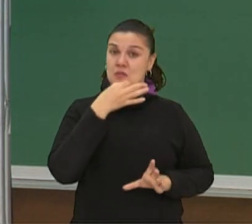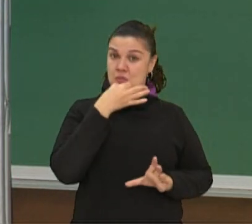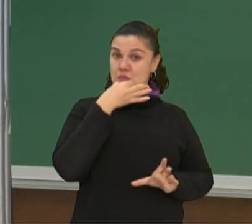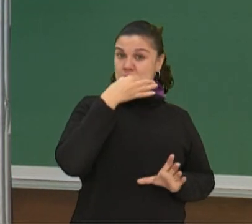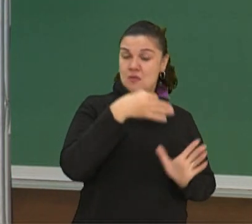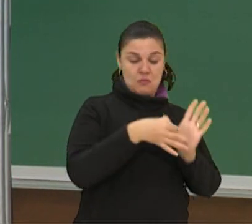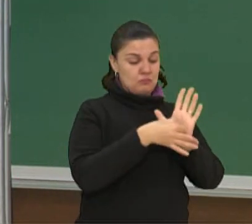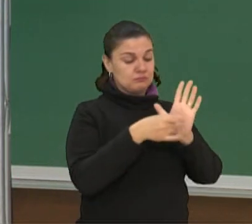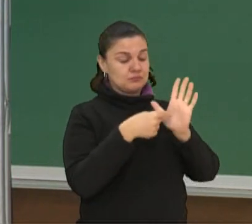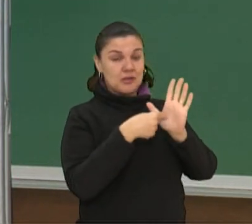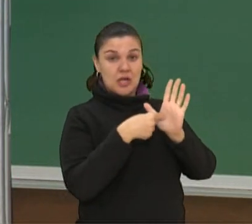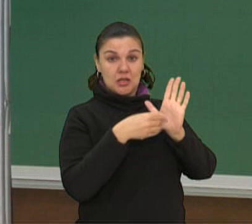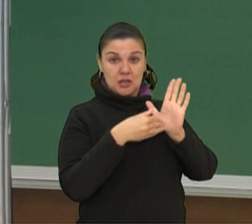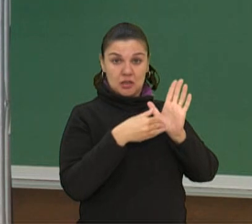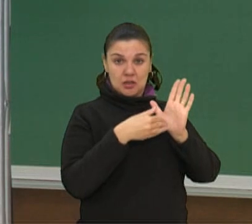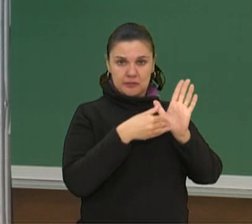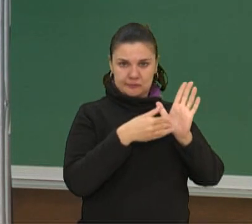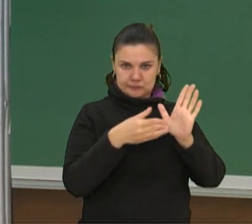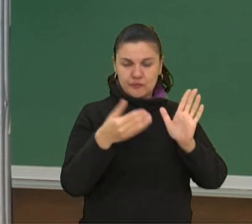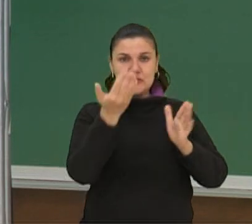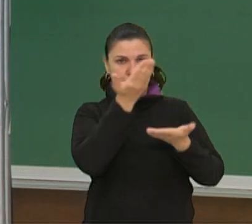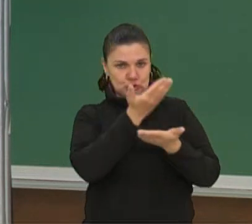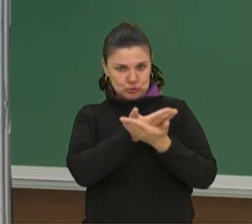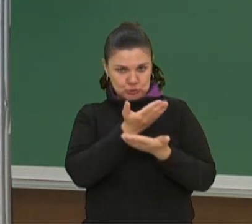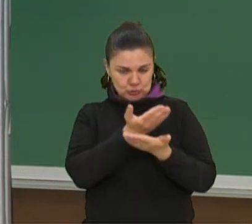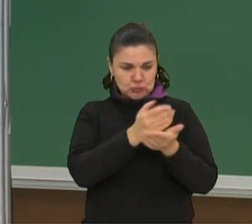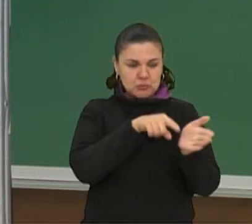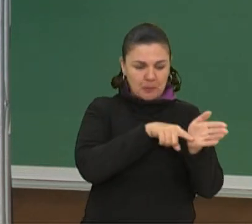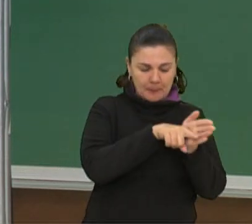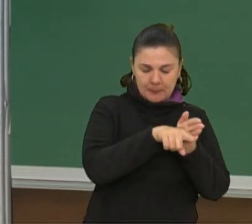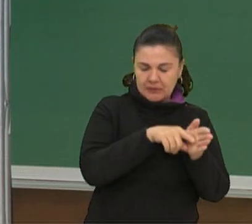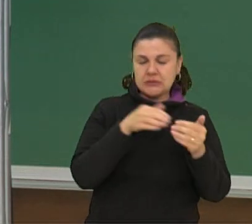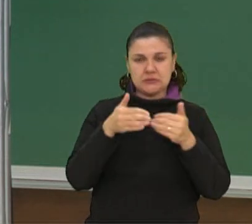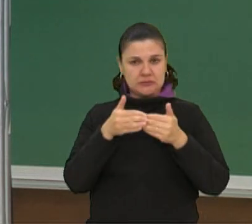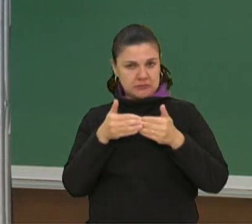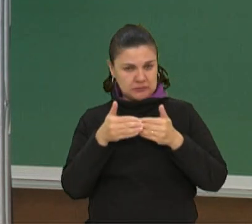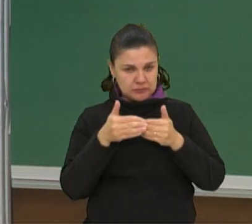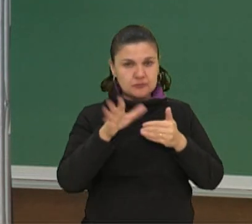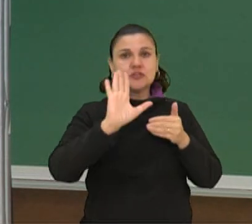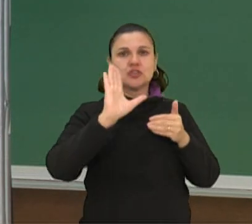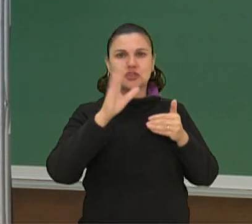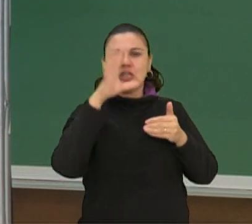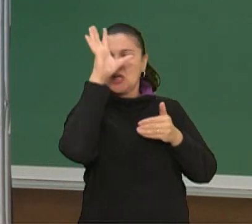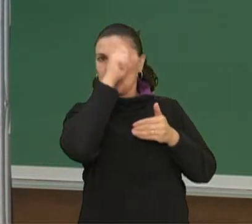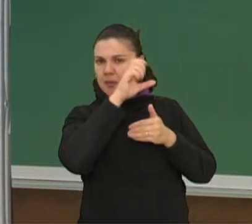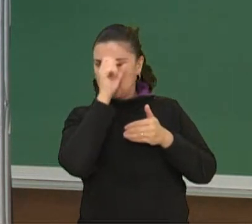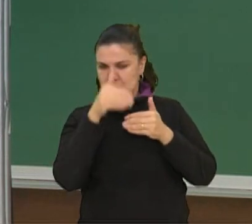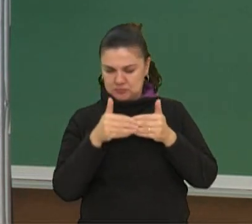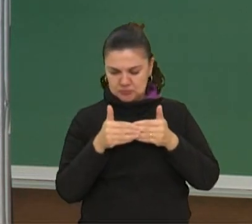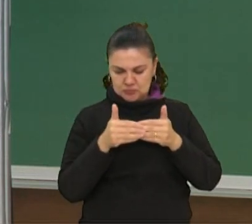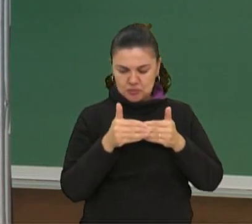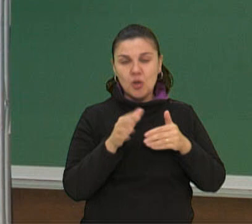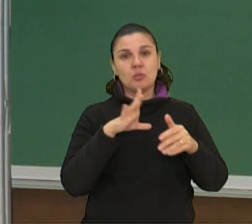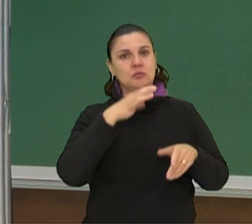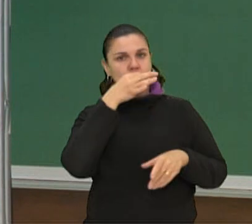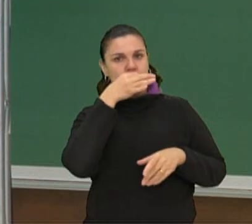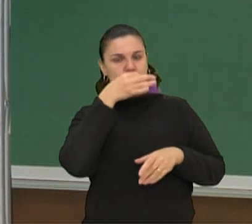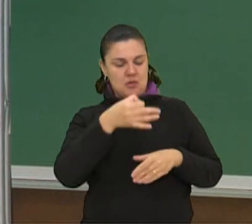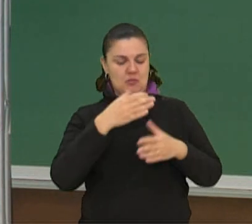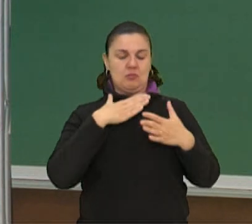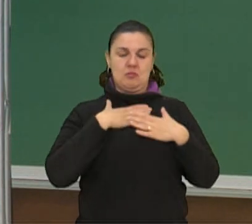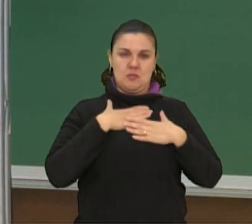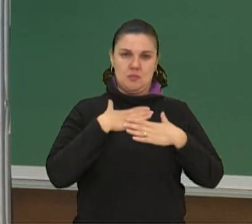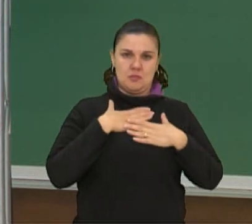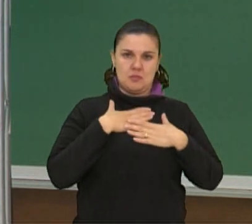opinião. Porque eu penso assim, é assim que os outros têm que me aceitar. Cara, não é assim.